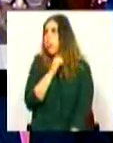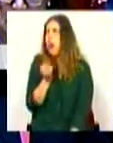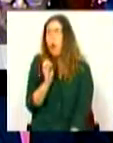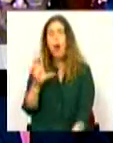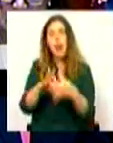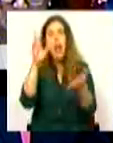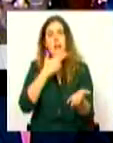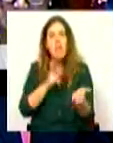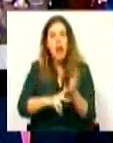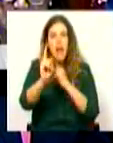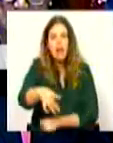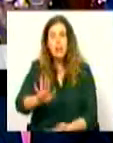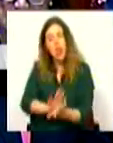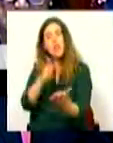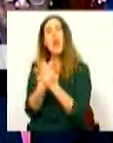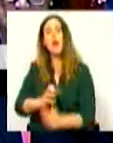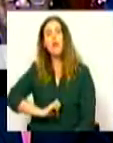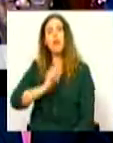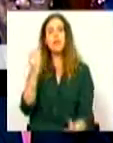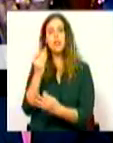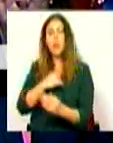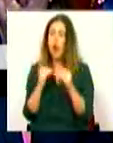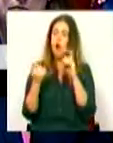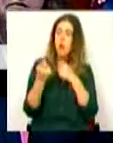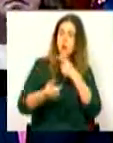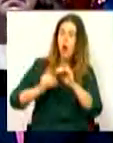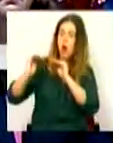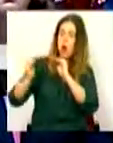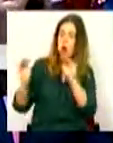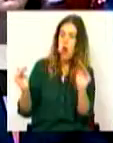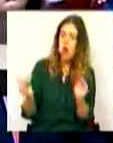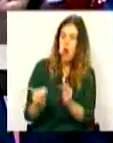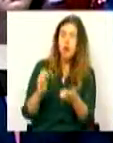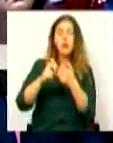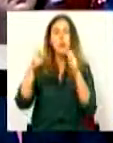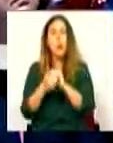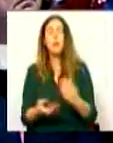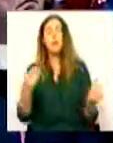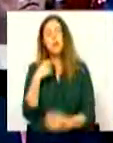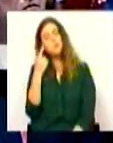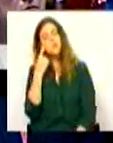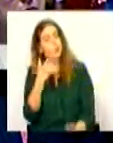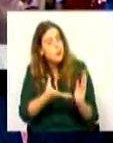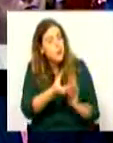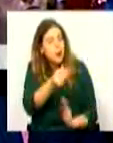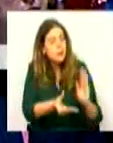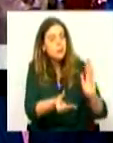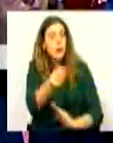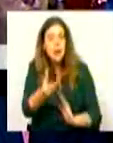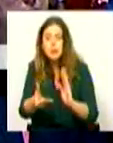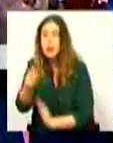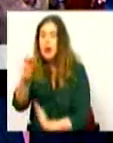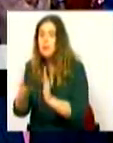esta realidade, que dá confiança para que vão diminuindo as cifras negras e vamos conhecendo mais das